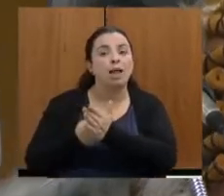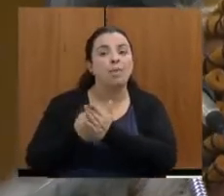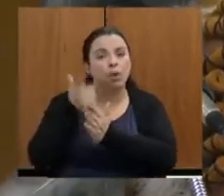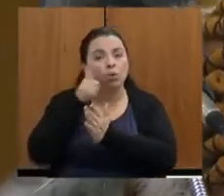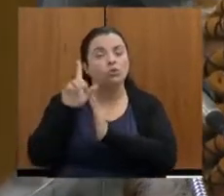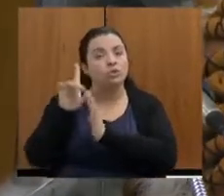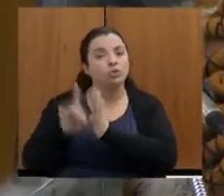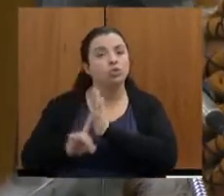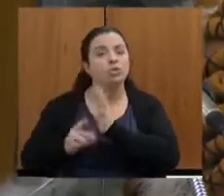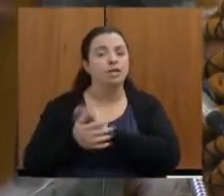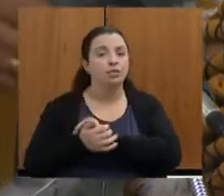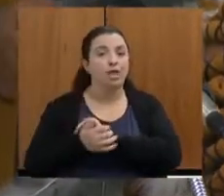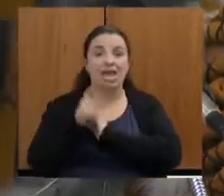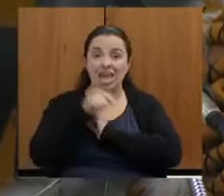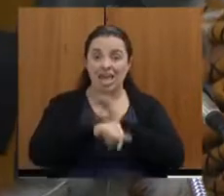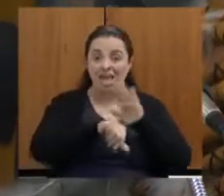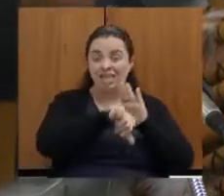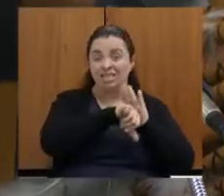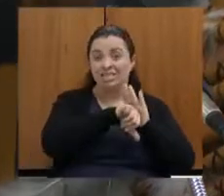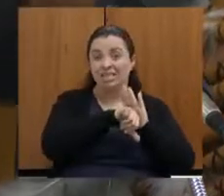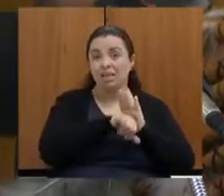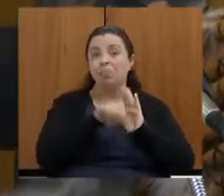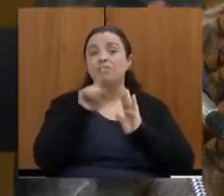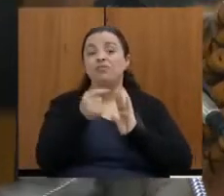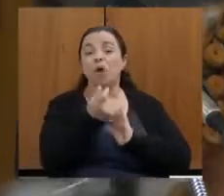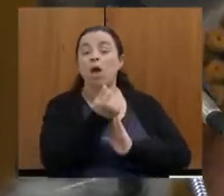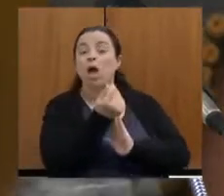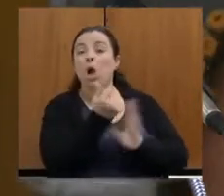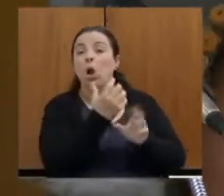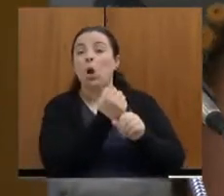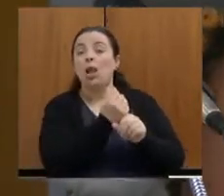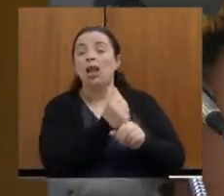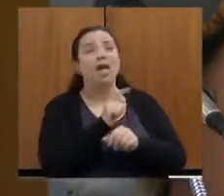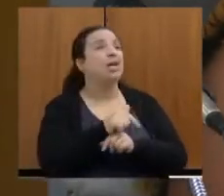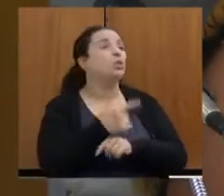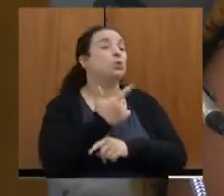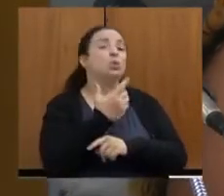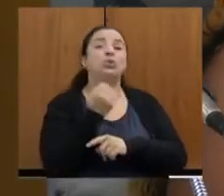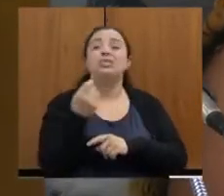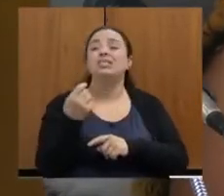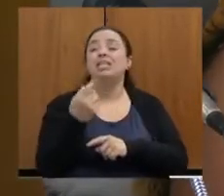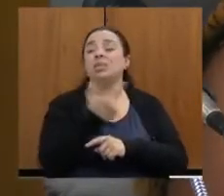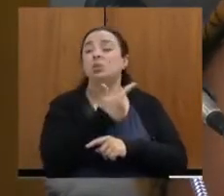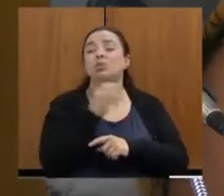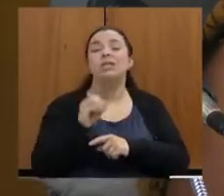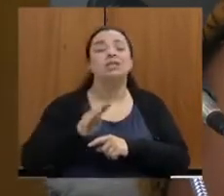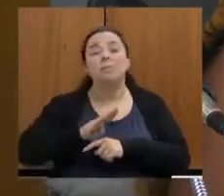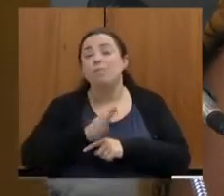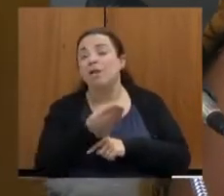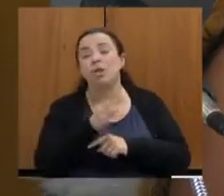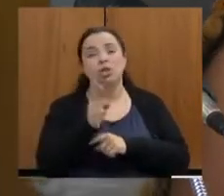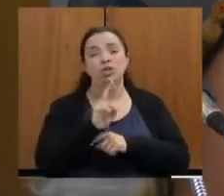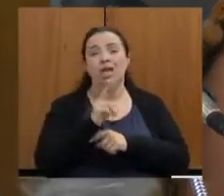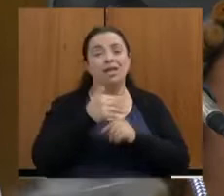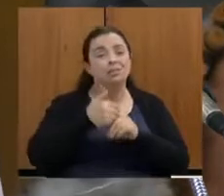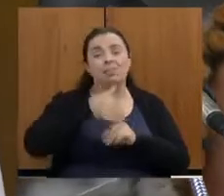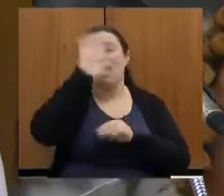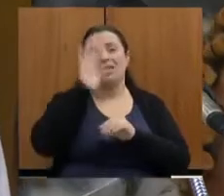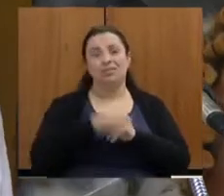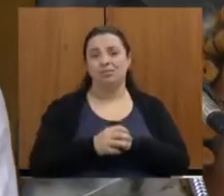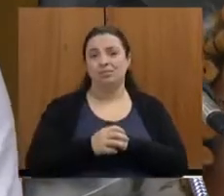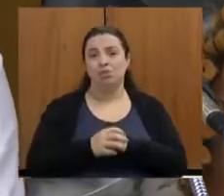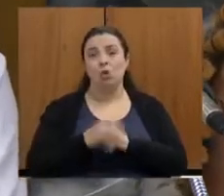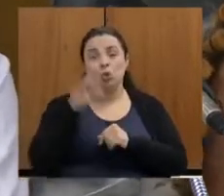passa possa e longe de 200 bilhões de reais passa e longe porque ele se multiplica a cada ano